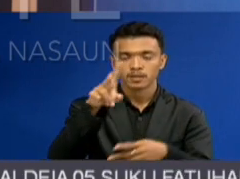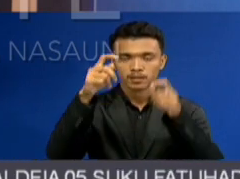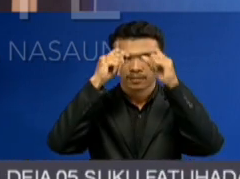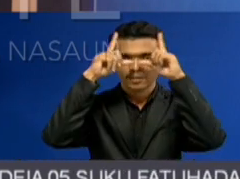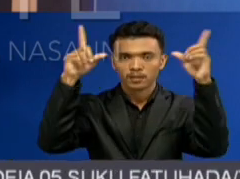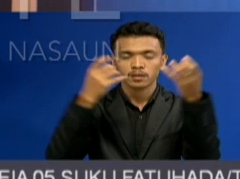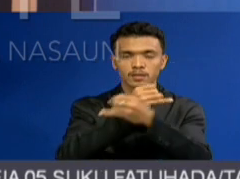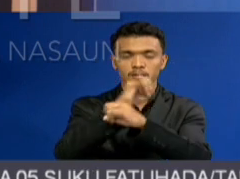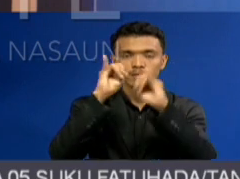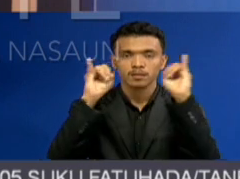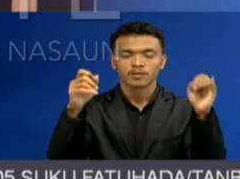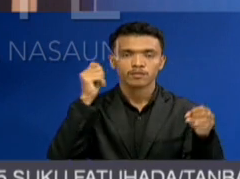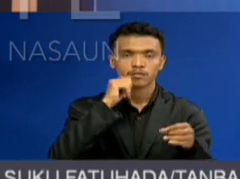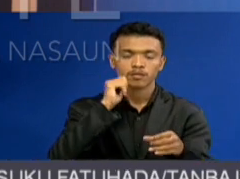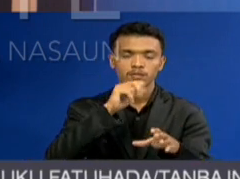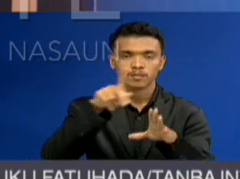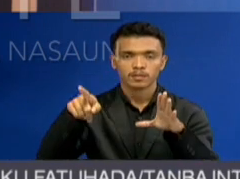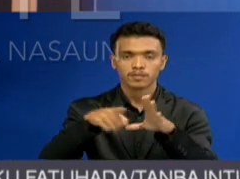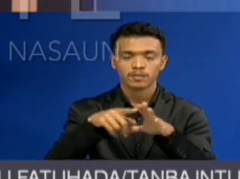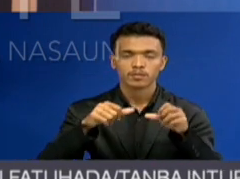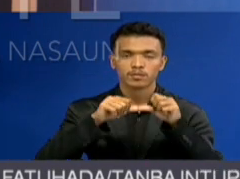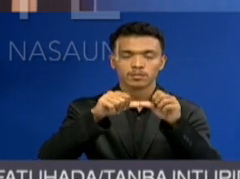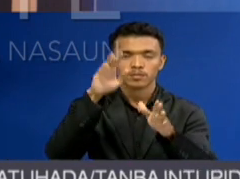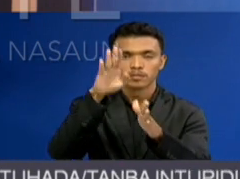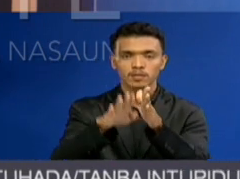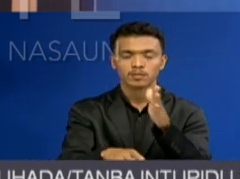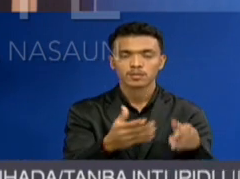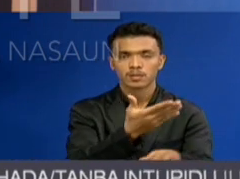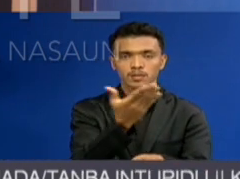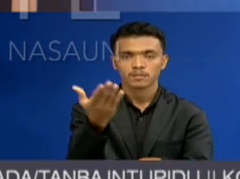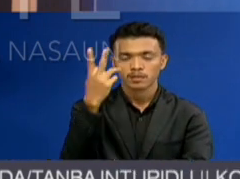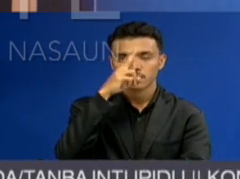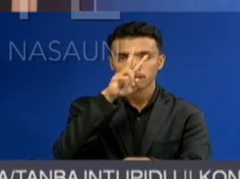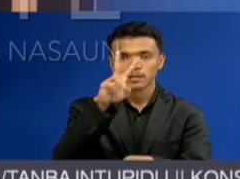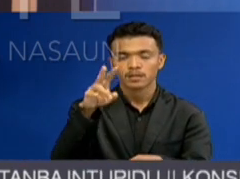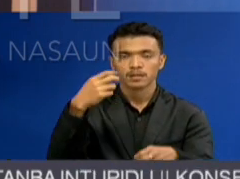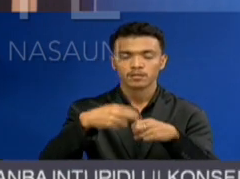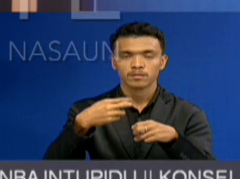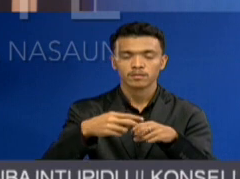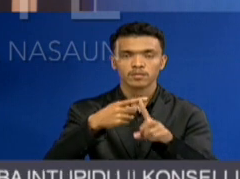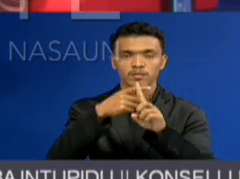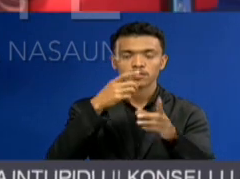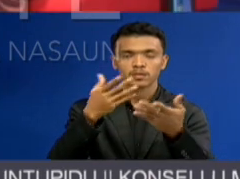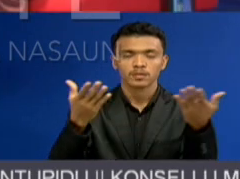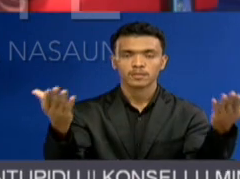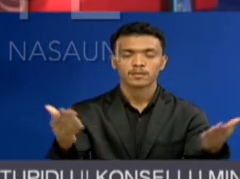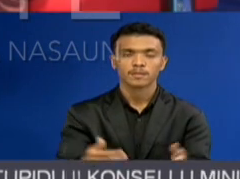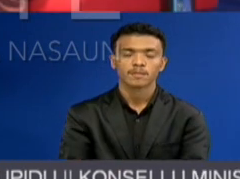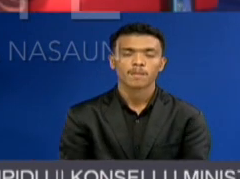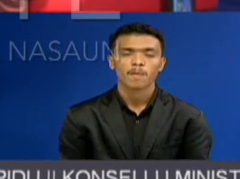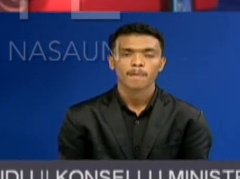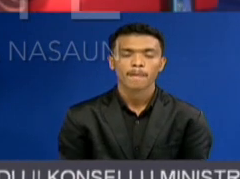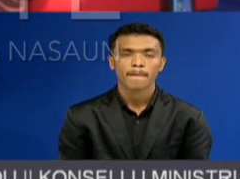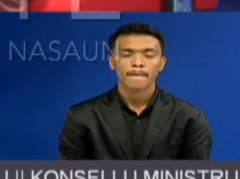tu agora feito na participação continua menos. Cara que husi ita pode ser ne acompanha ne faila ne husi irene be agora